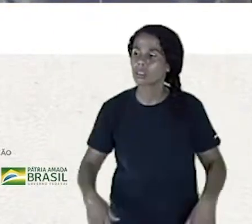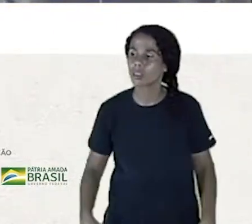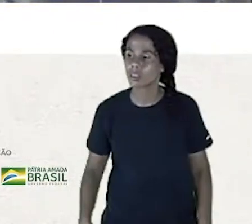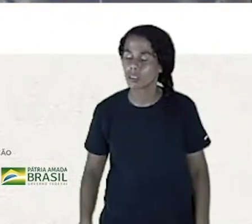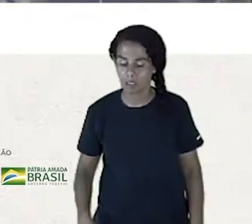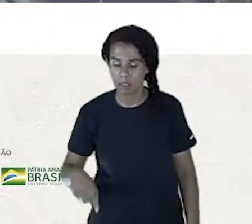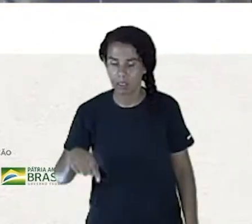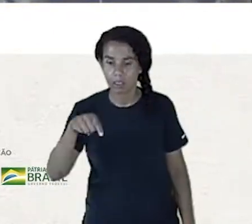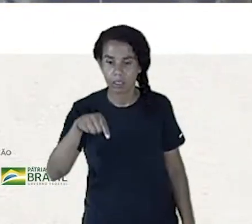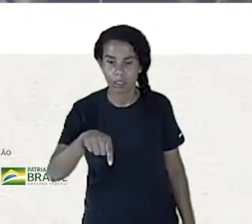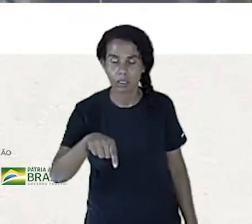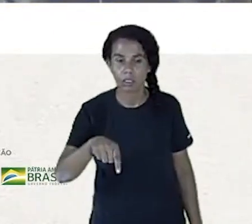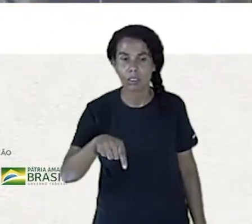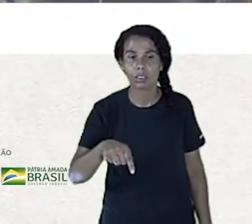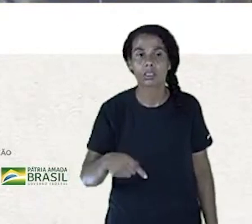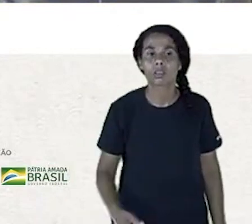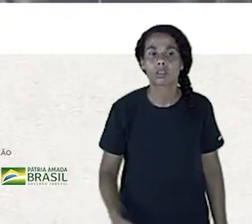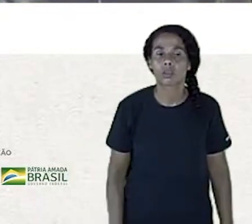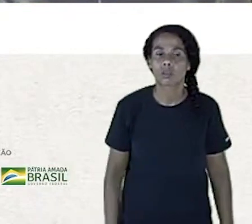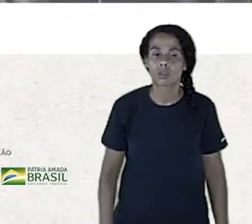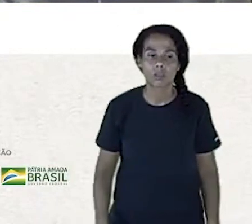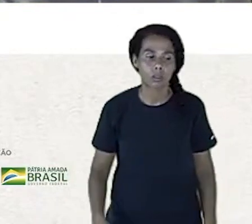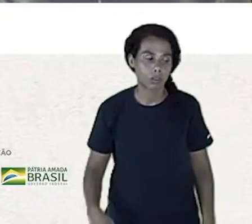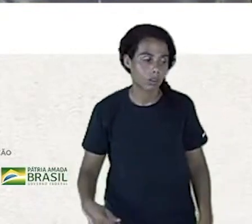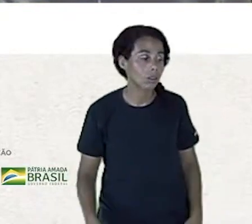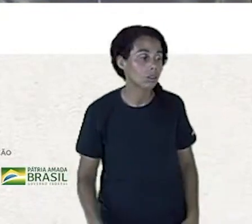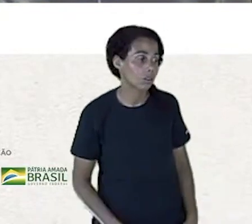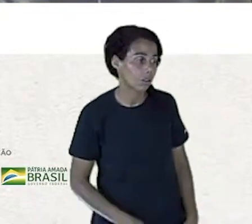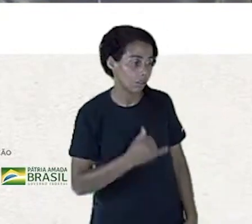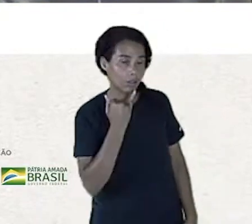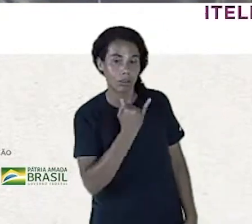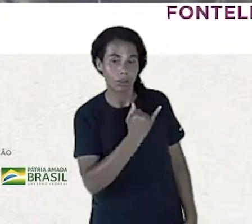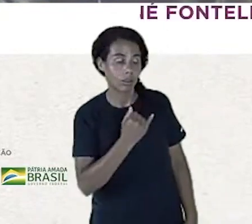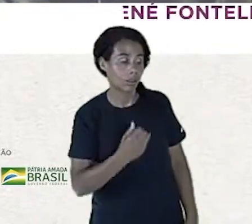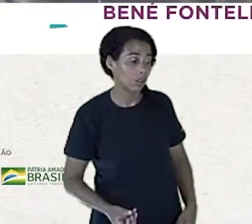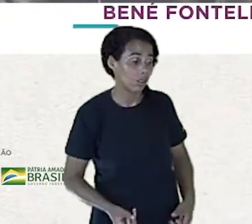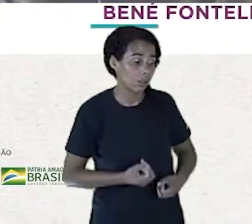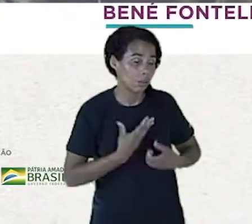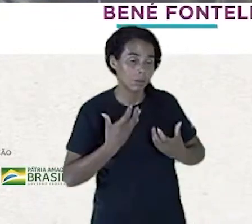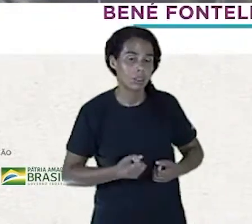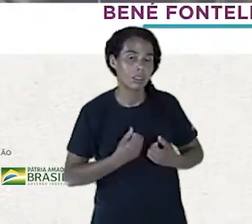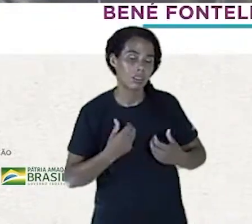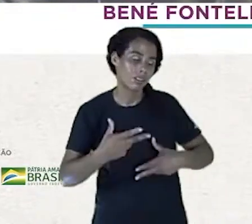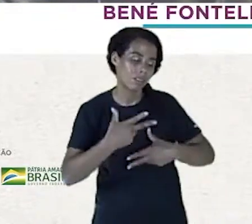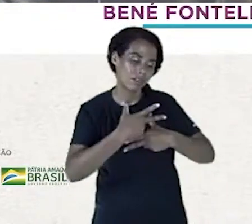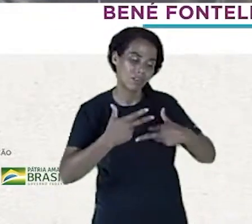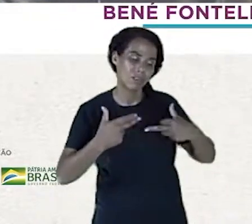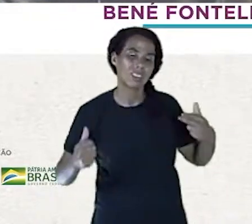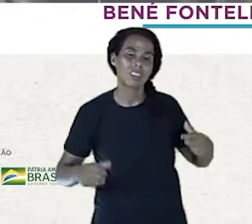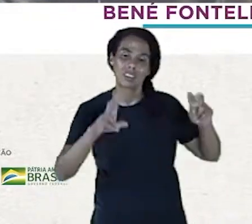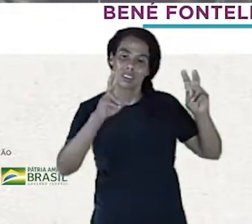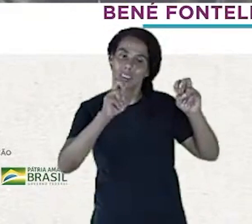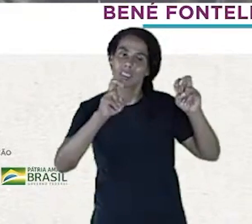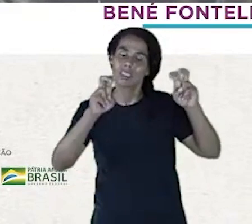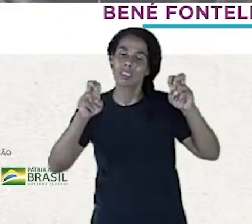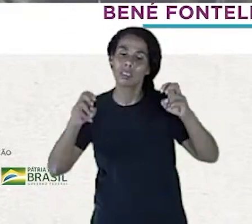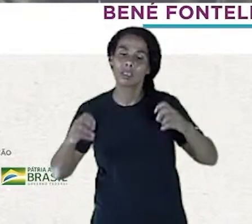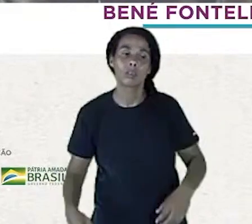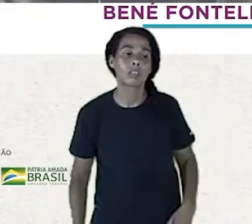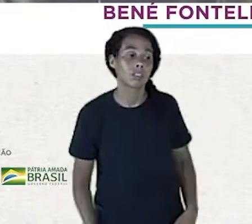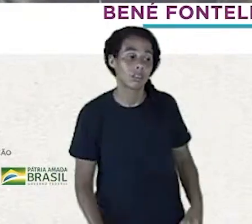tudo isso, Gil, de forma poética e que nos ensinou tanto e vem nos ensinando